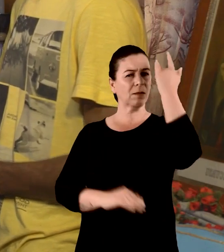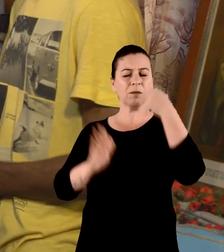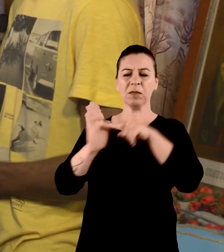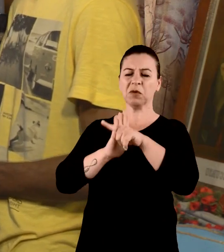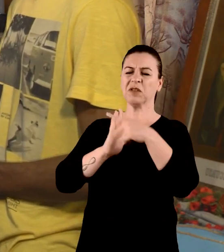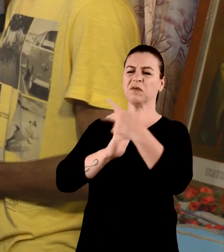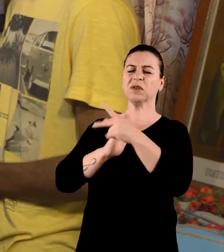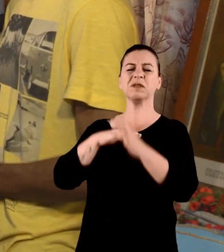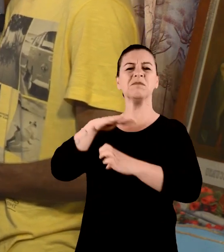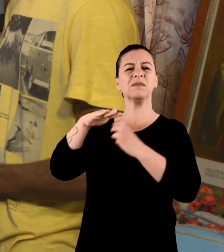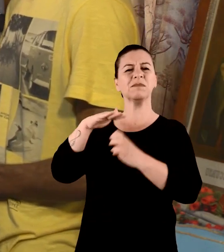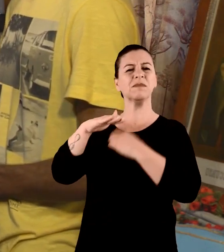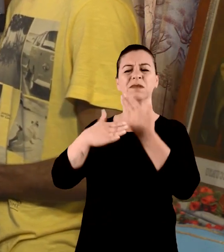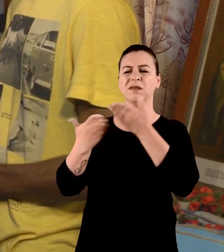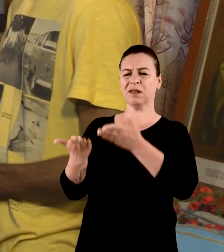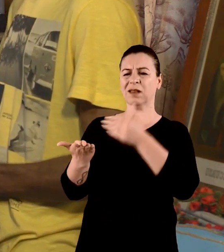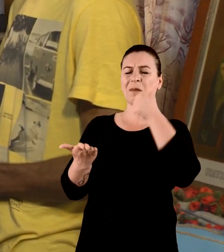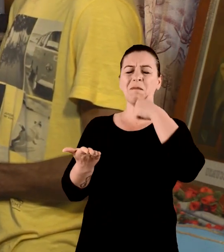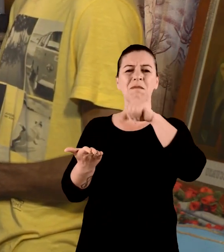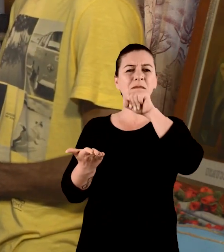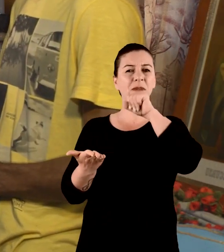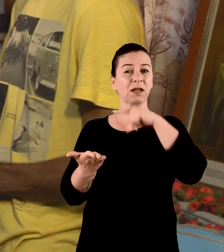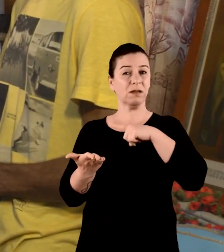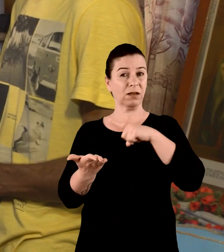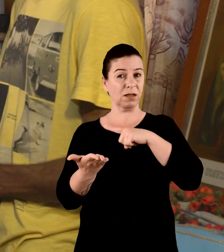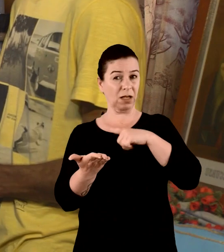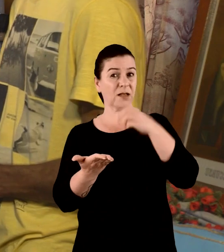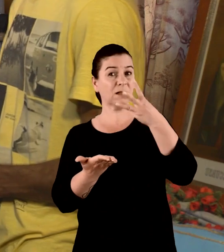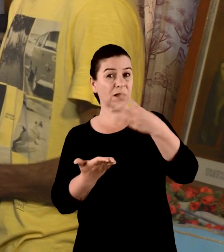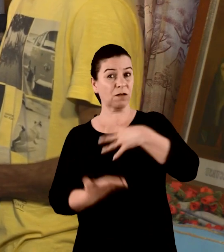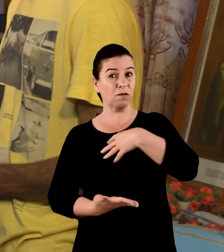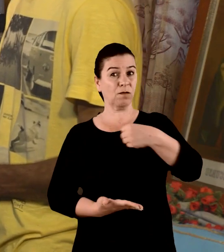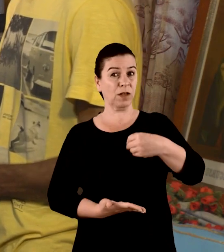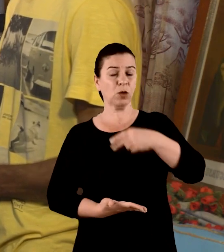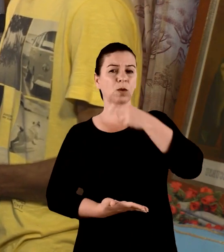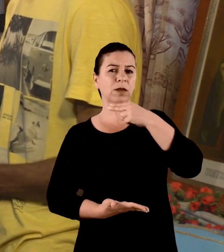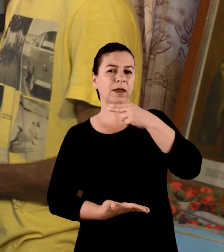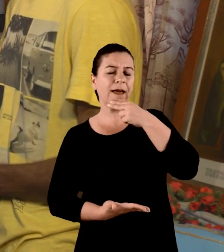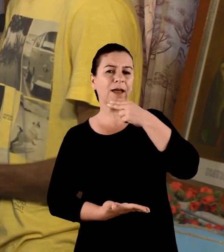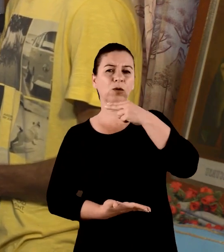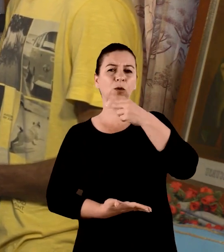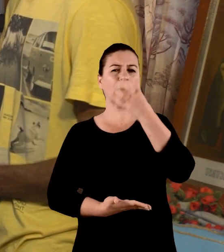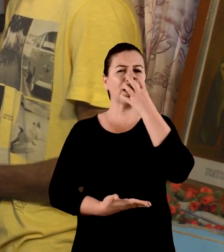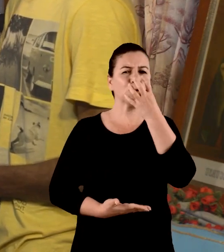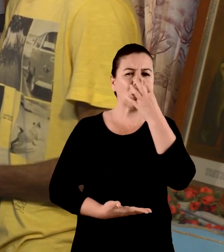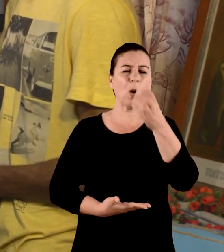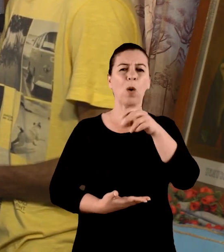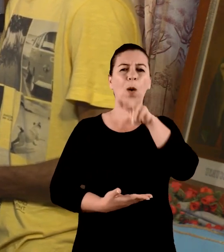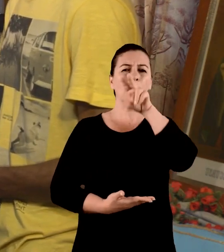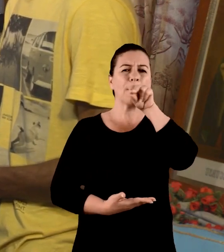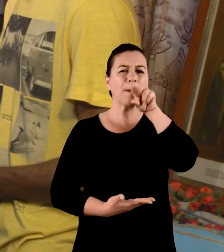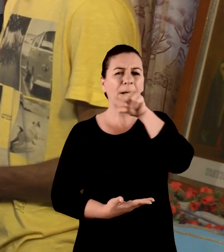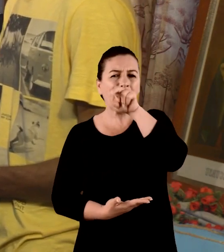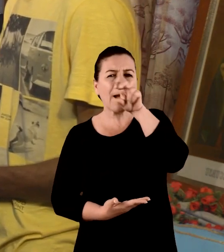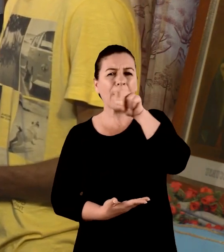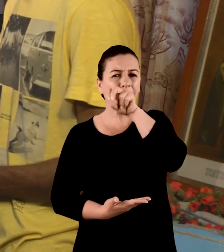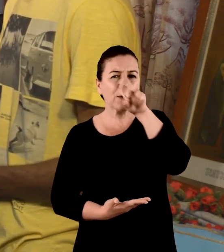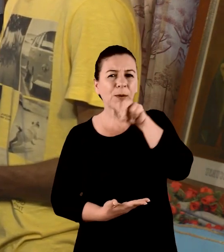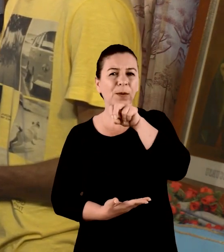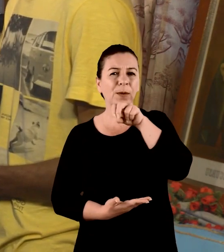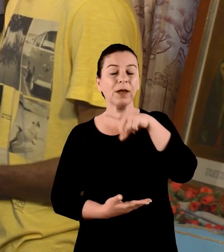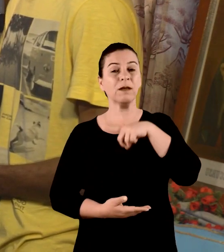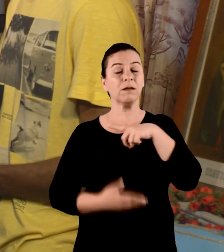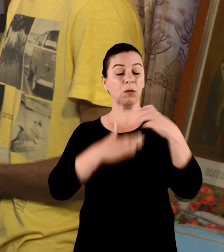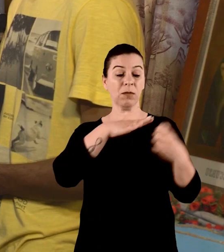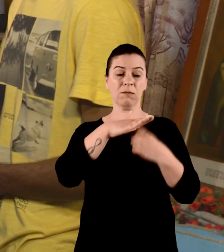Mas por que você é empresária? Mãe, eu tenho 3 filhos, tenho 3 netos, papagaio, cachorro e uma empresa para cuidar. Mas por